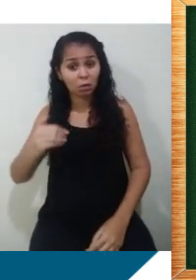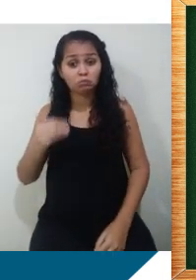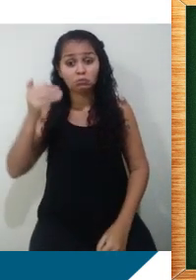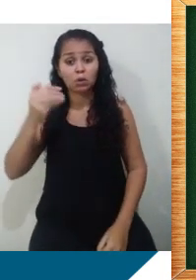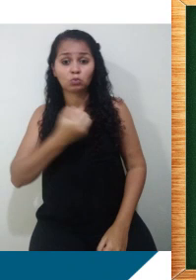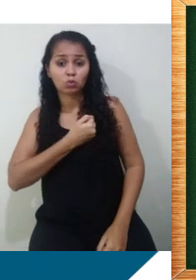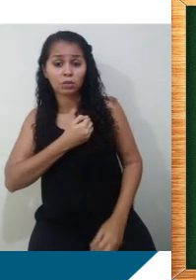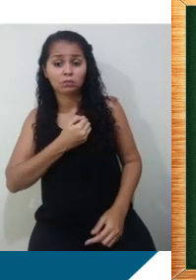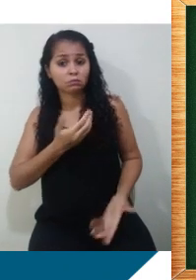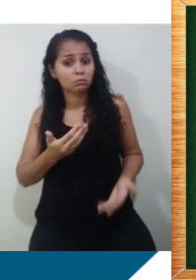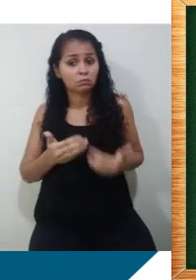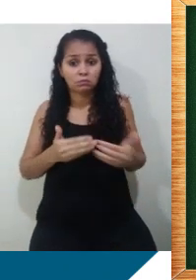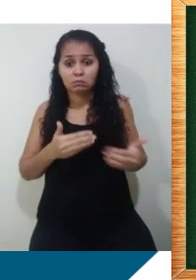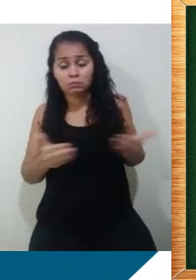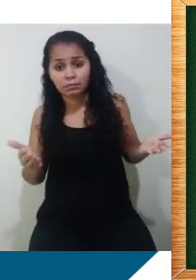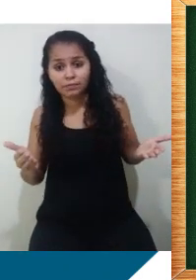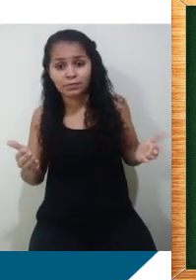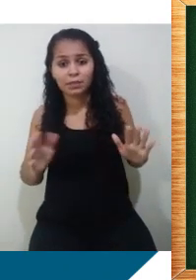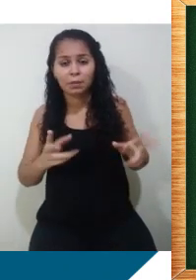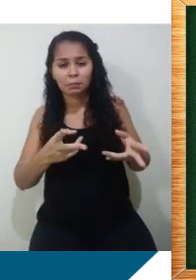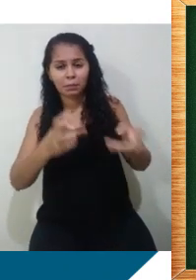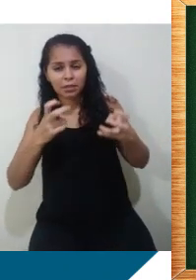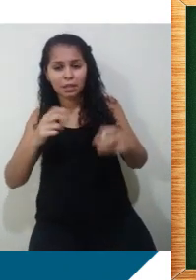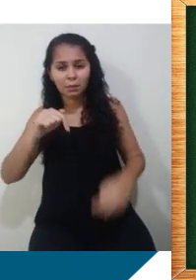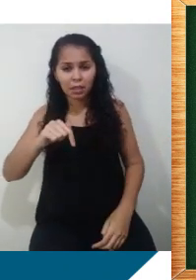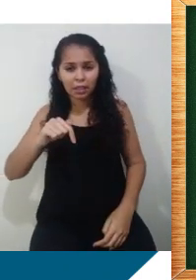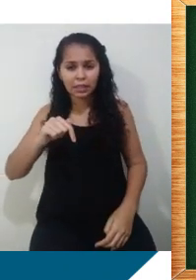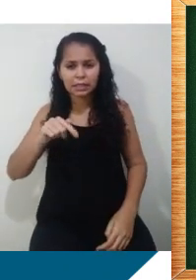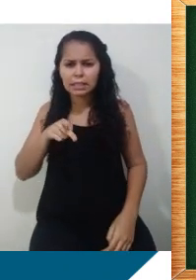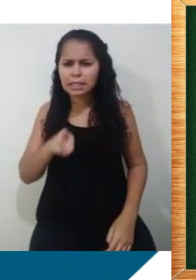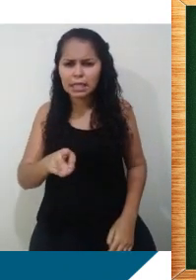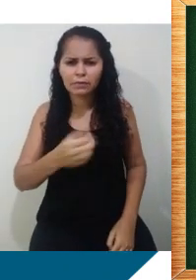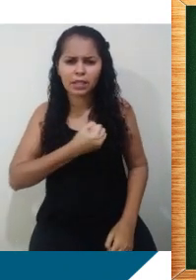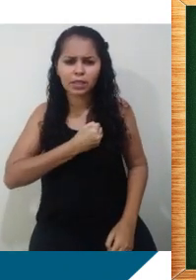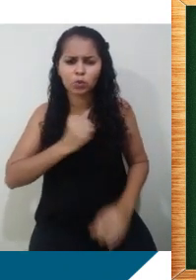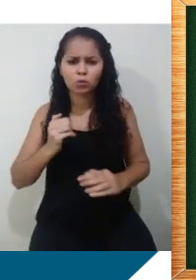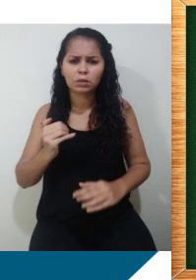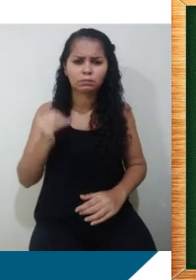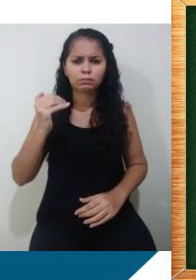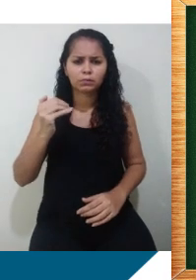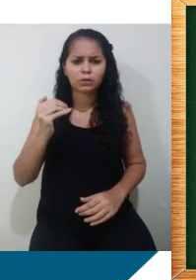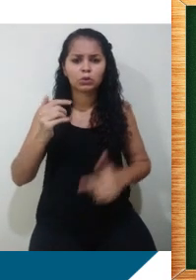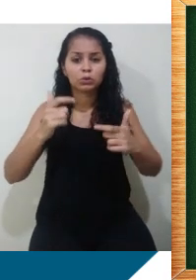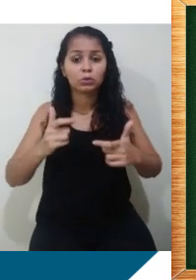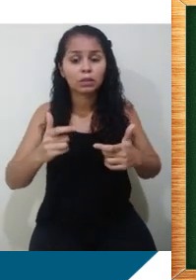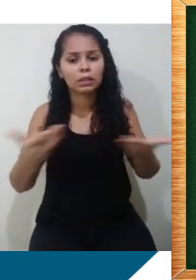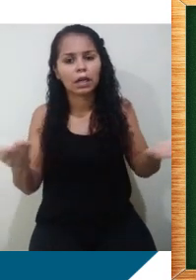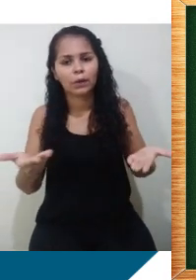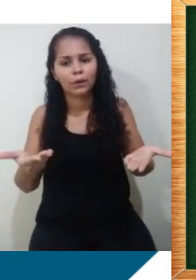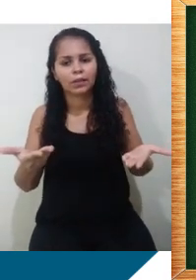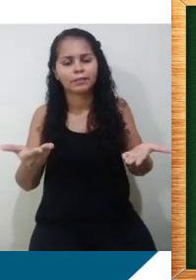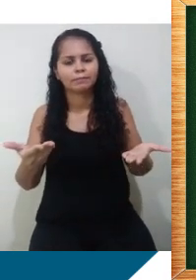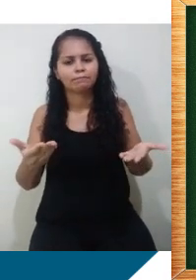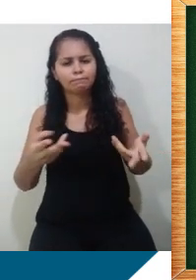repare, Q sempre estará elevado a uma unidade a menos do que a posição atual que você está. Basta notar que para